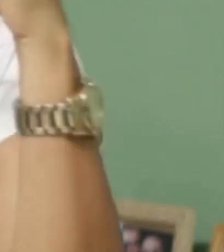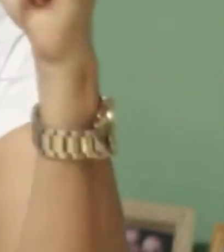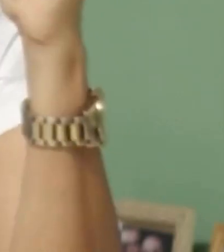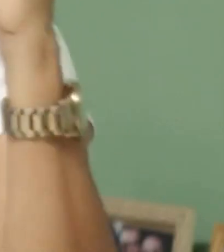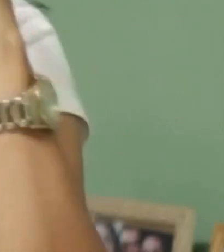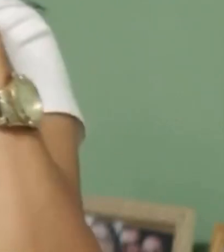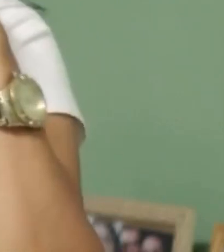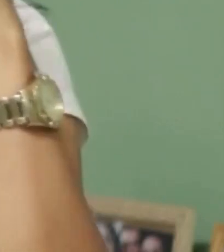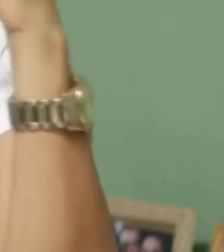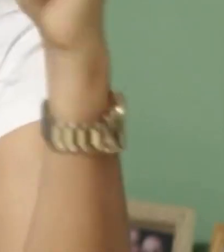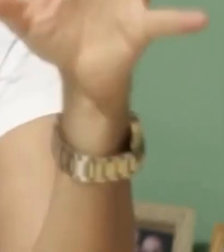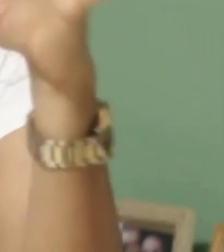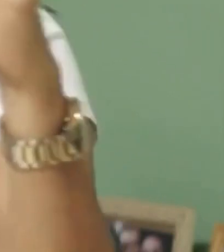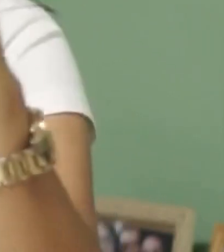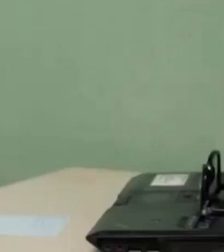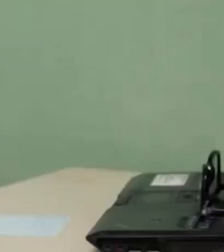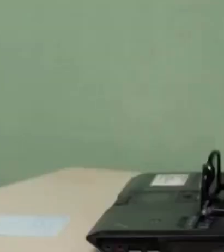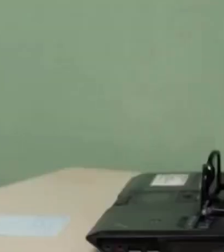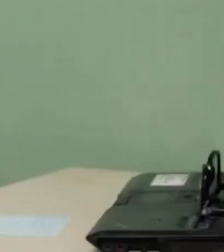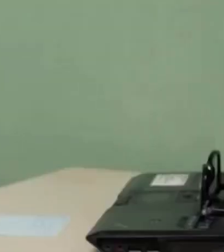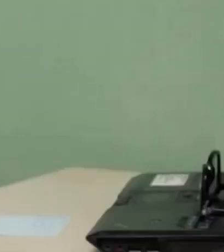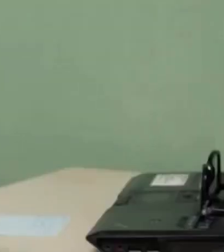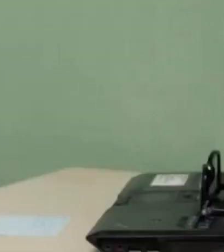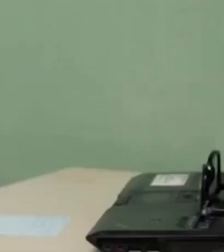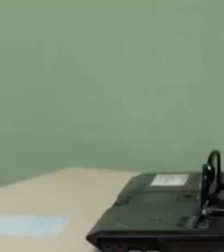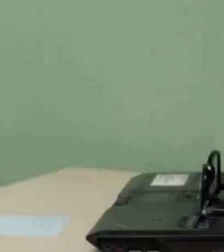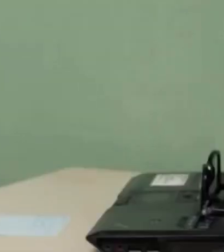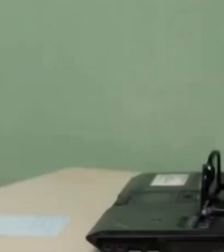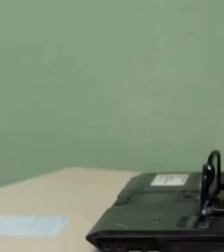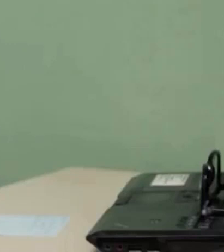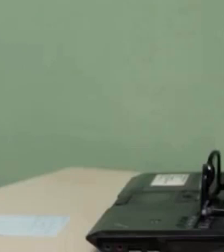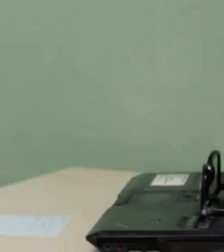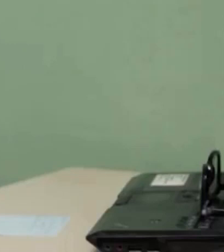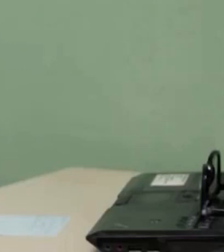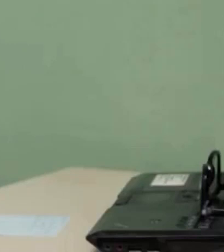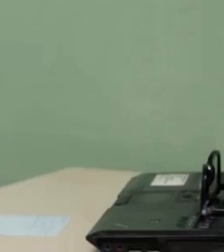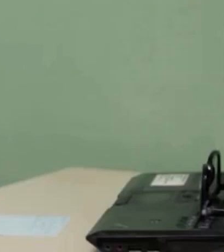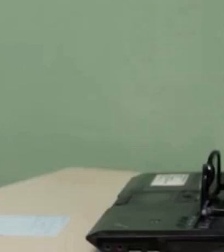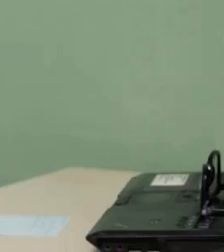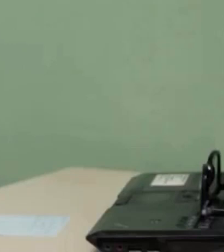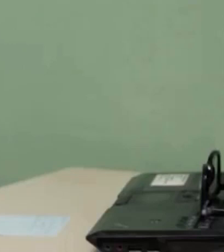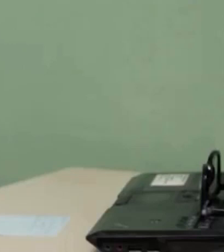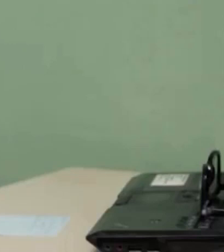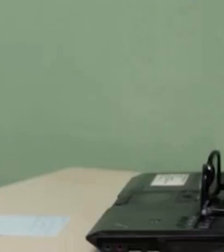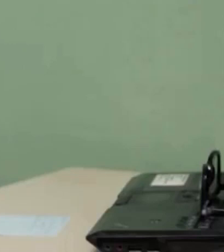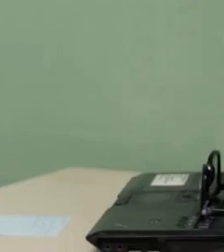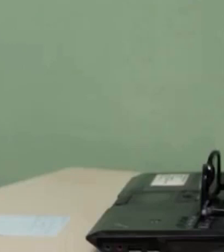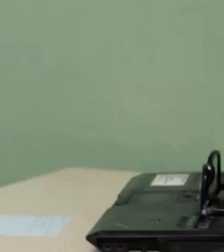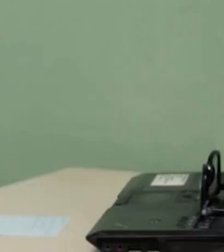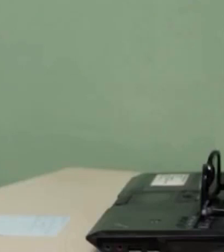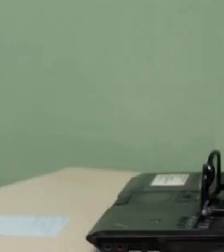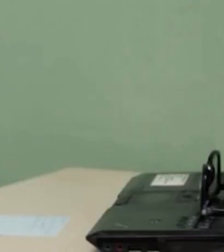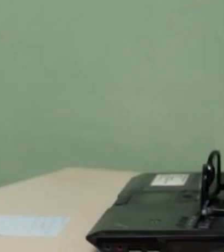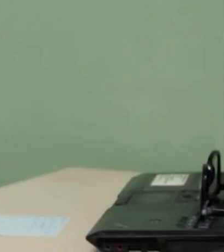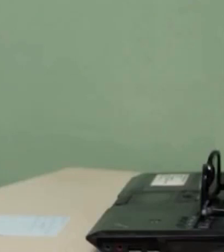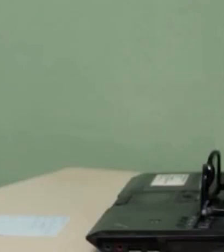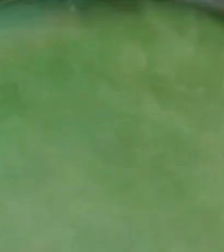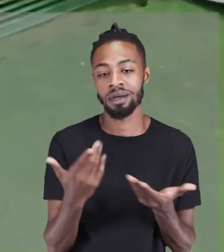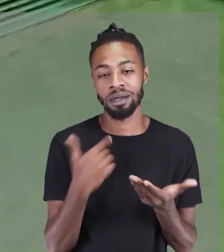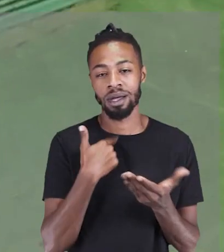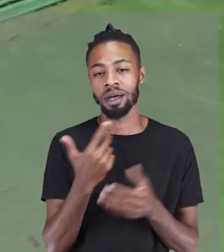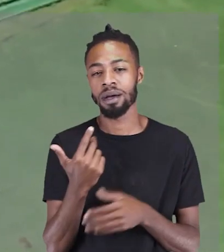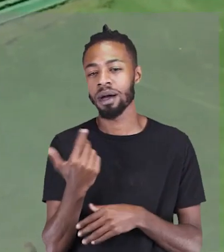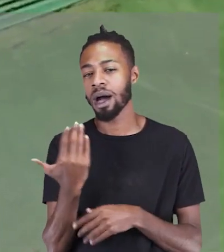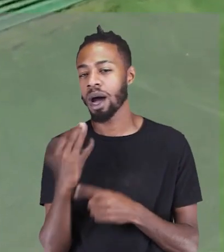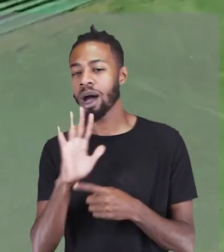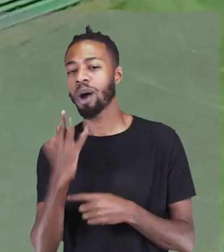acho, eu penso, eu acredito, são hipóteses que ele lança sem ter confirmação. E por conta disso, eles não conseguem dialogar.